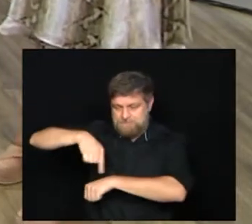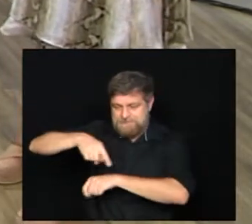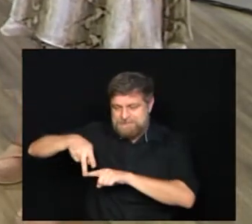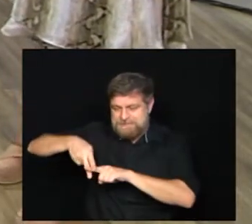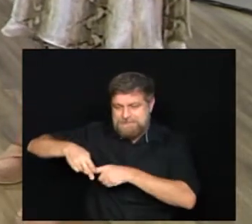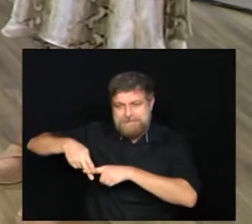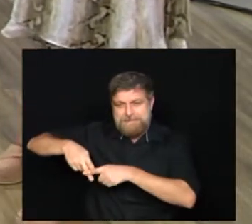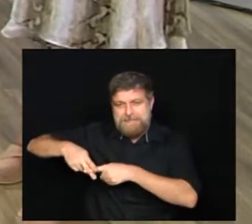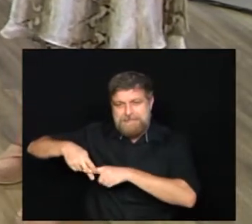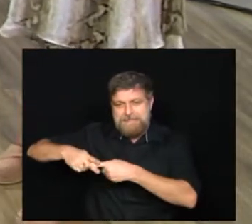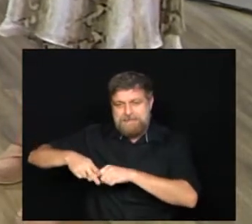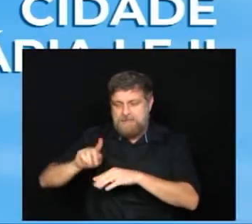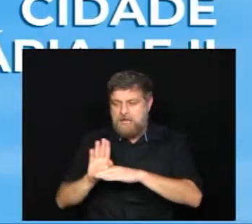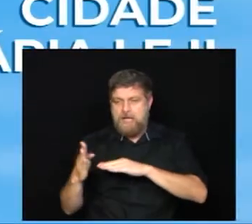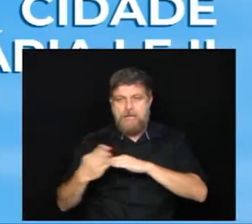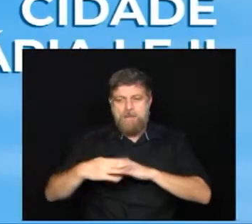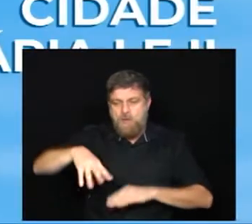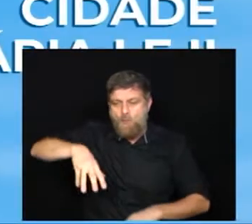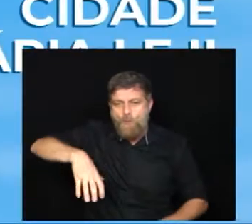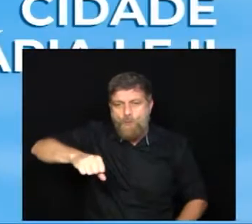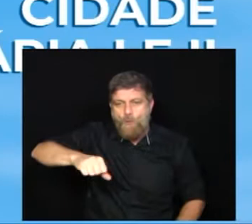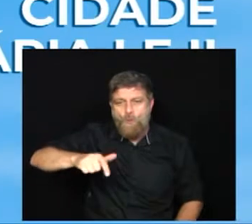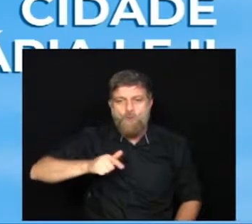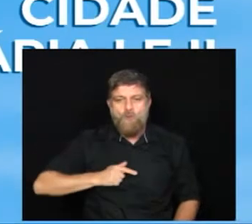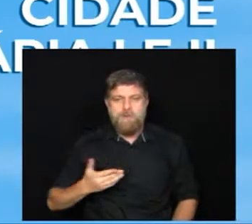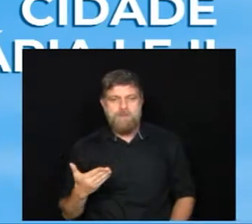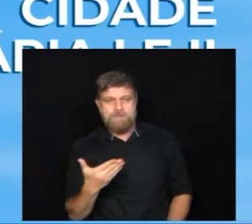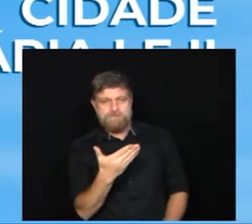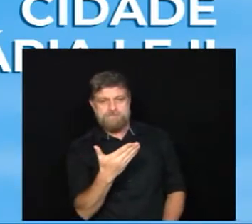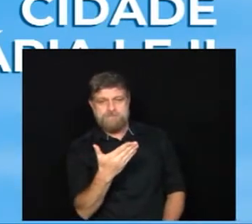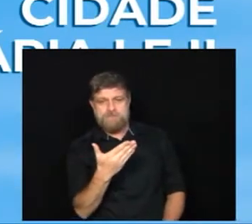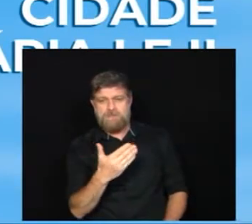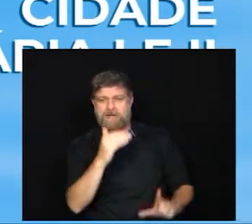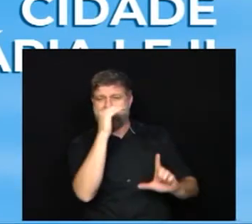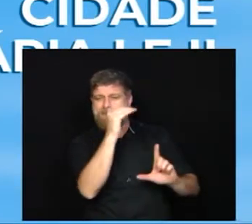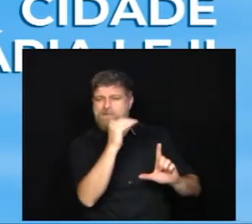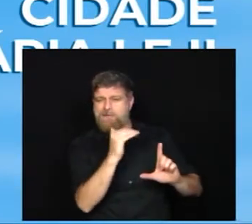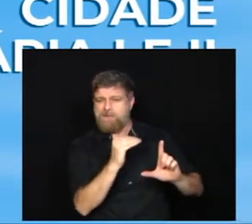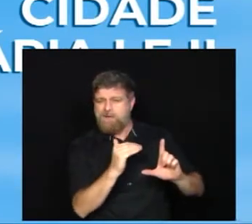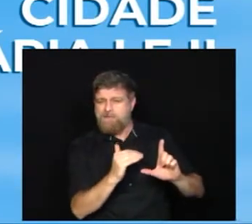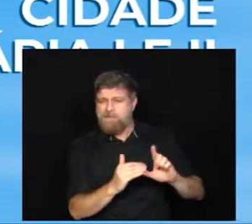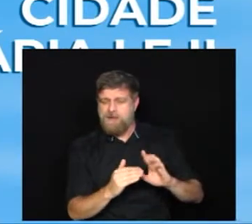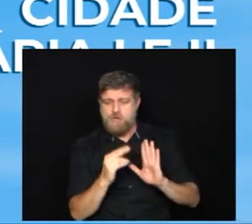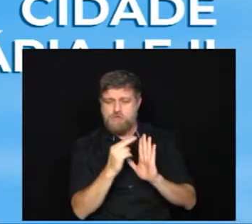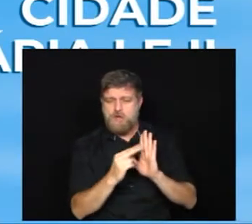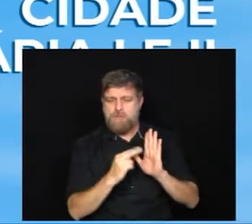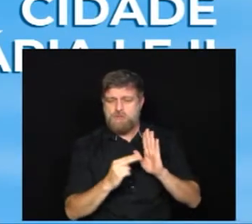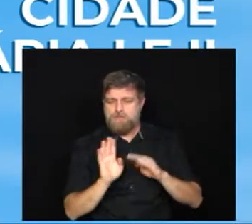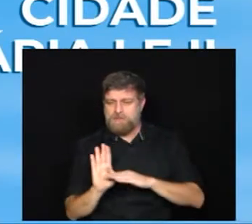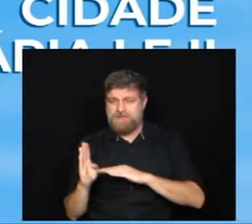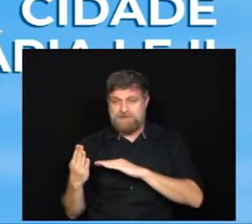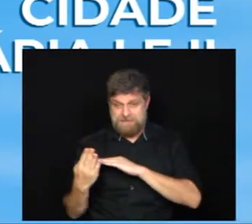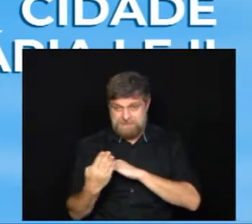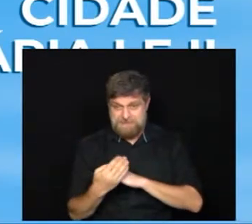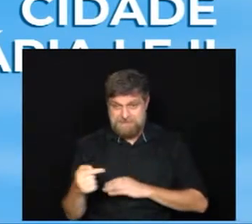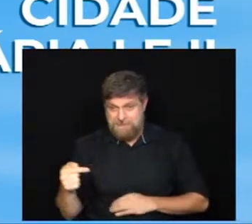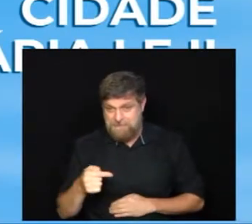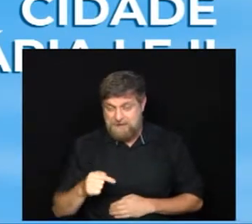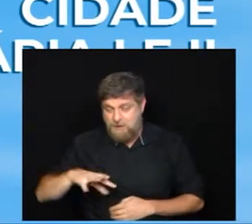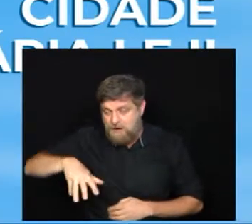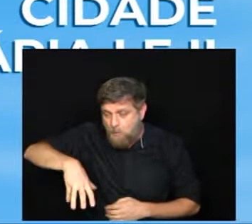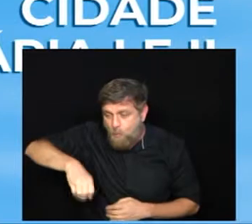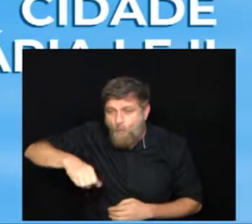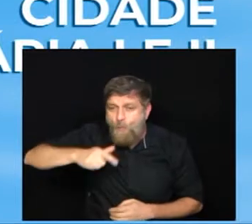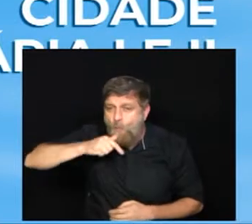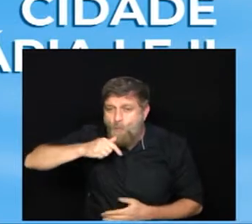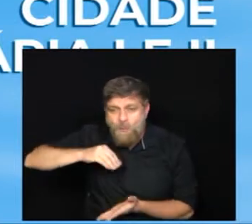bairros ficarão sem água, que inclui também Chácara Santa Margarida e parte do Jardim Santa Genebra. Lembrando